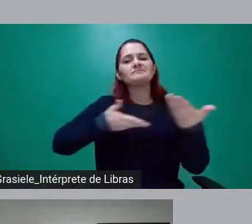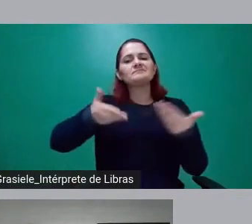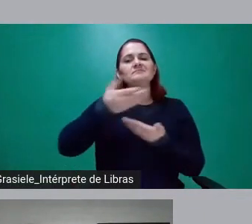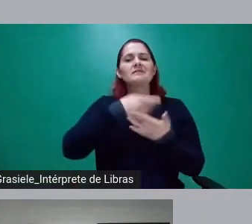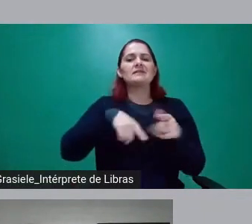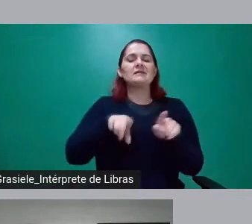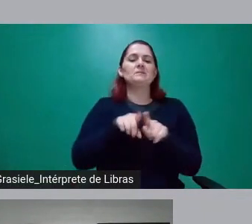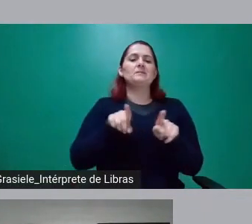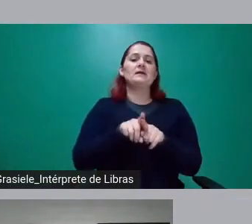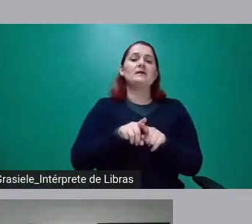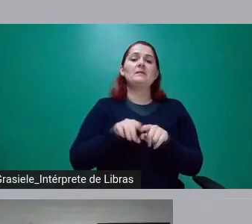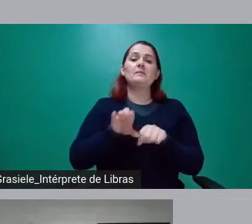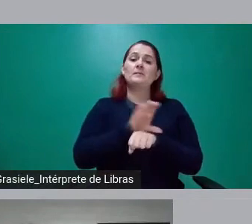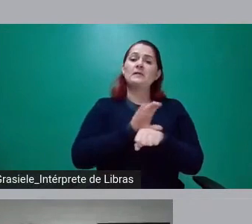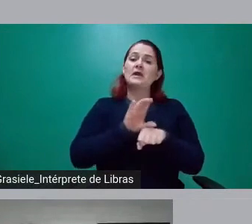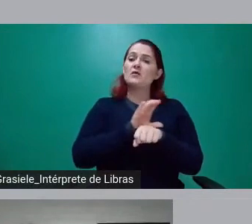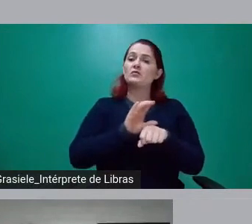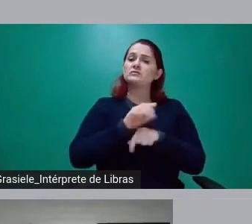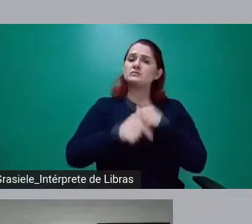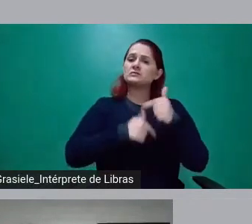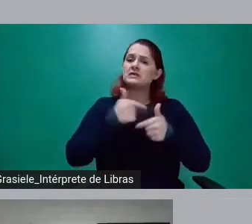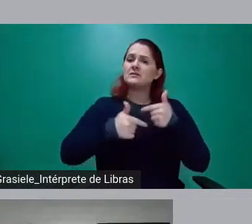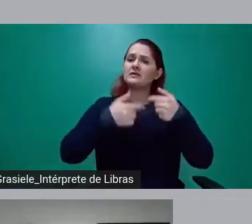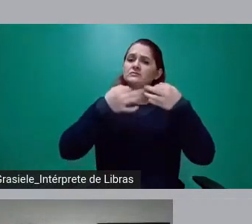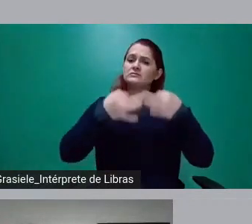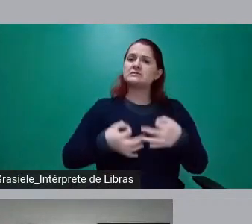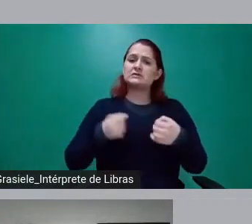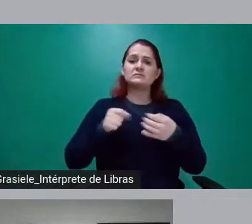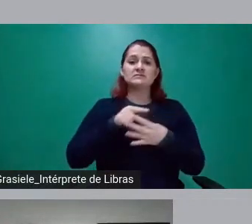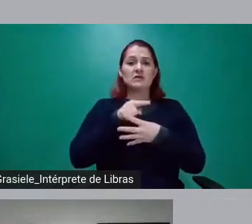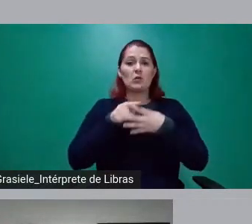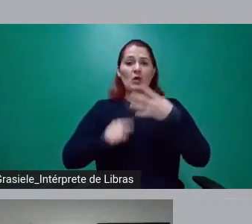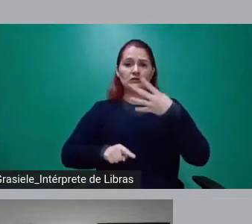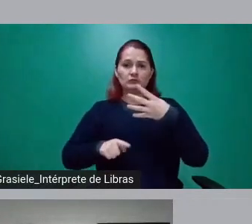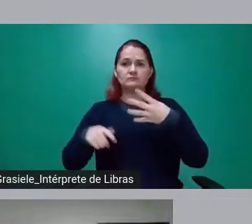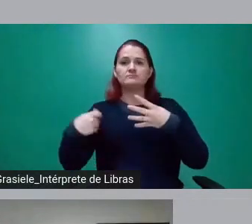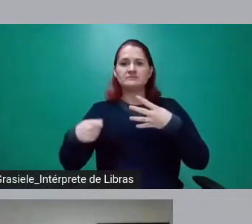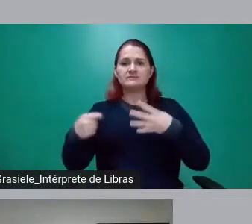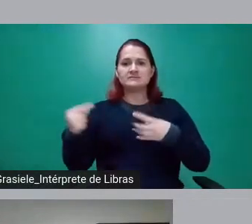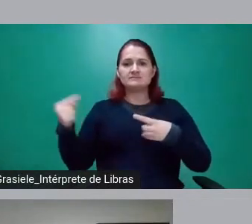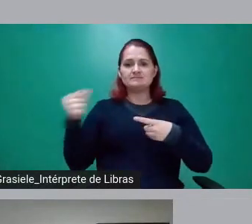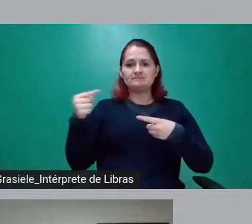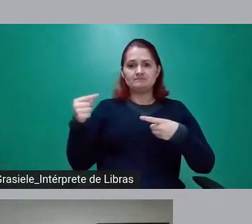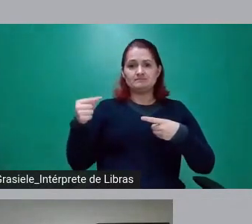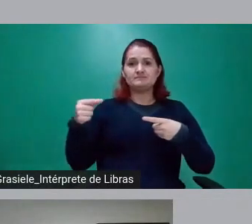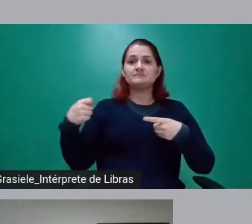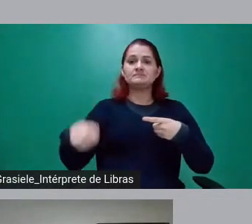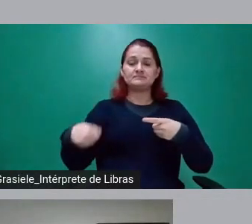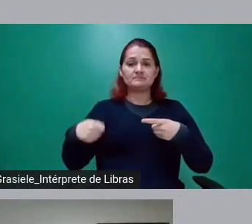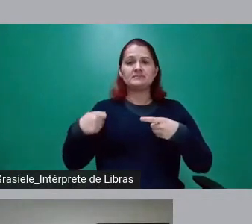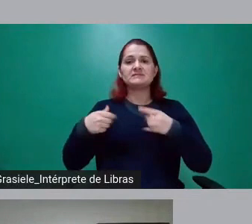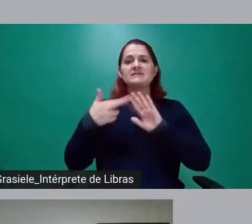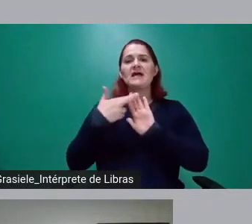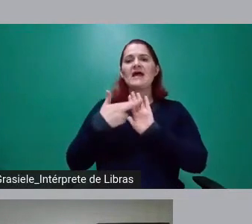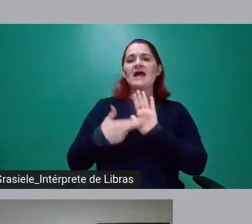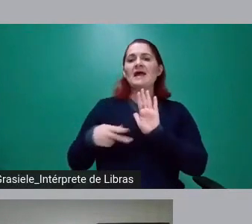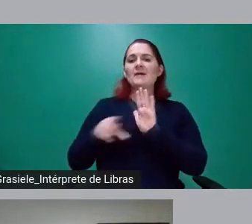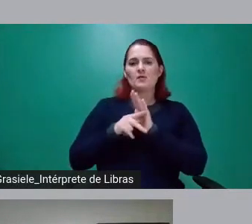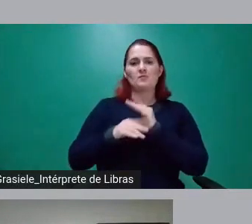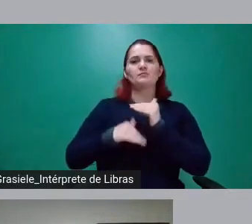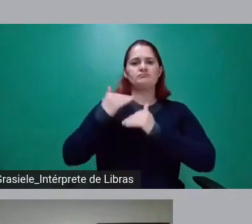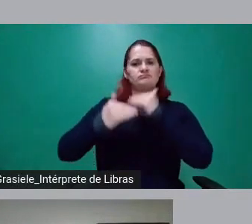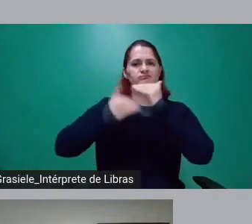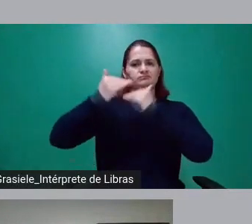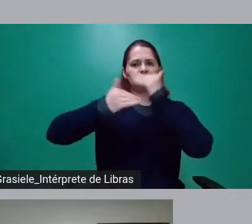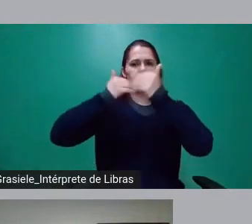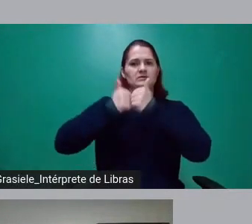uma Constituição, precisa ter quatro coisas. Existência de normas progressistas. Essa